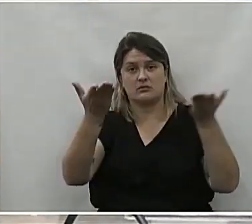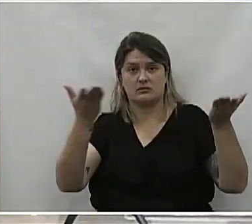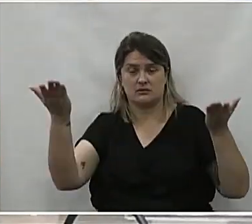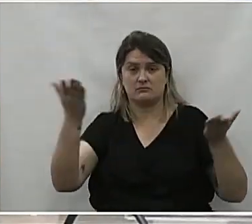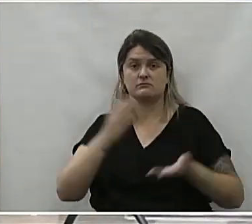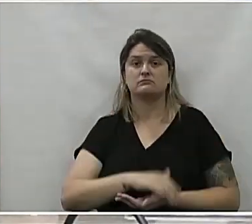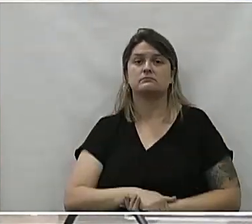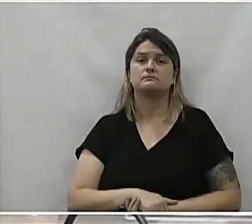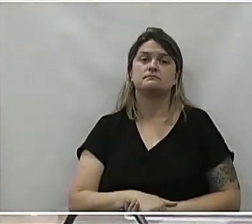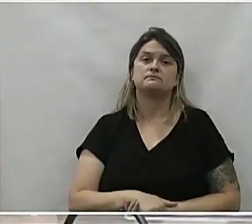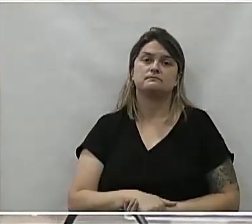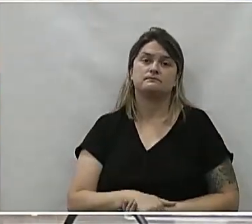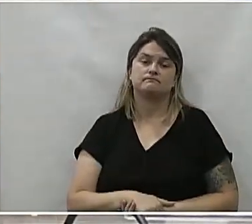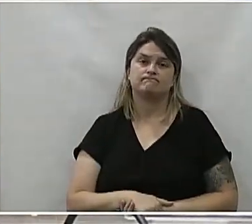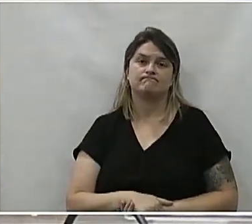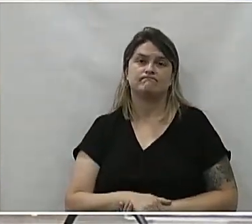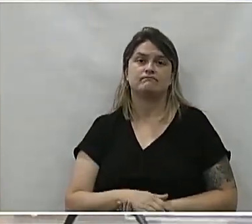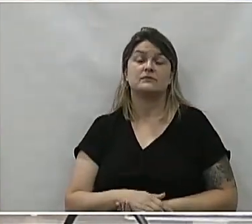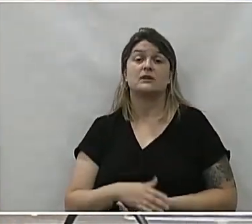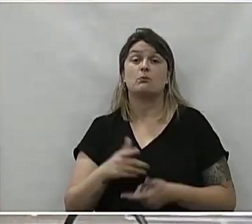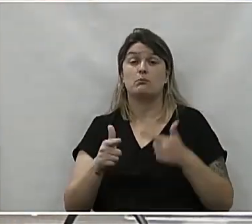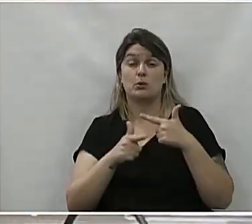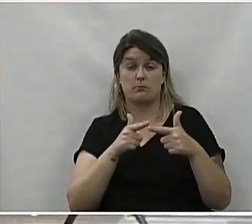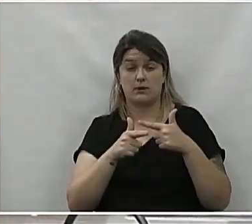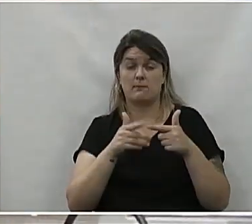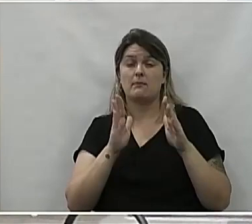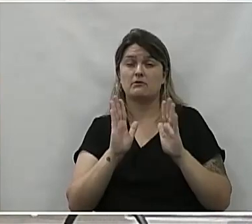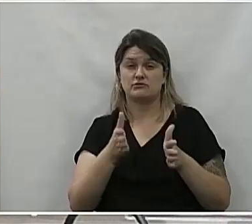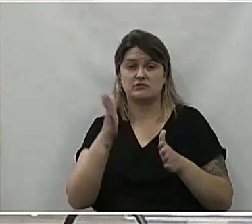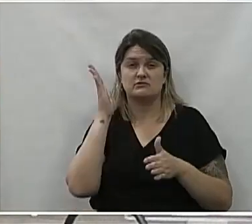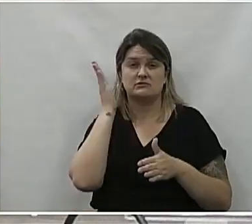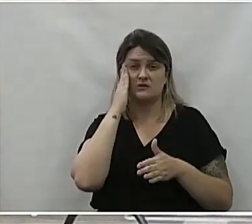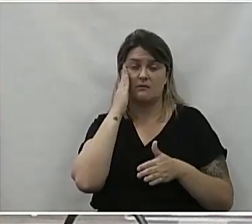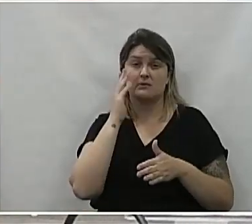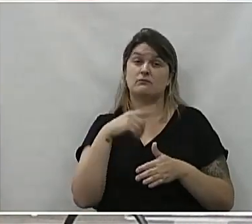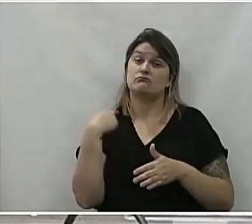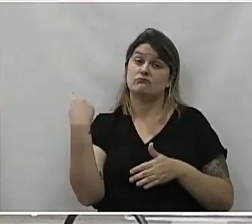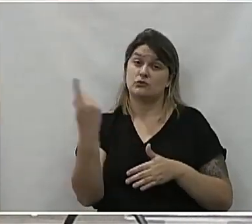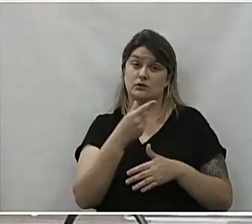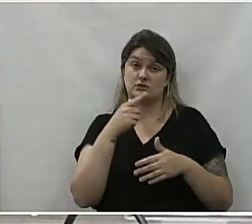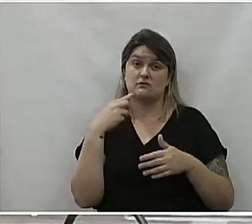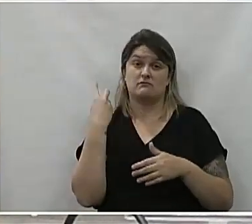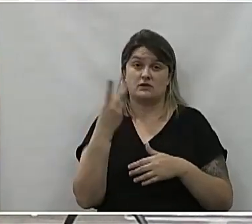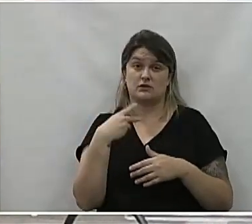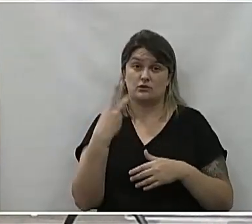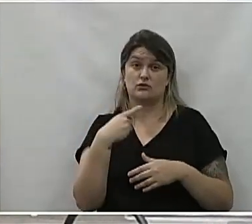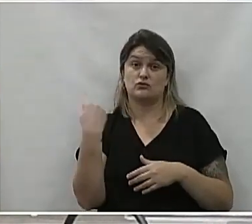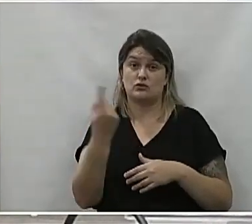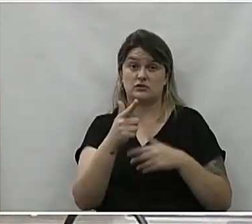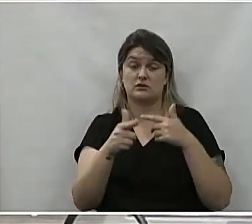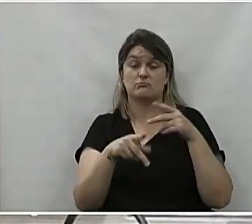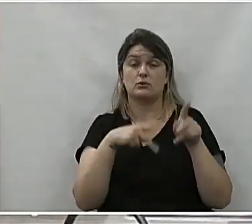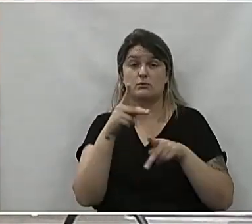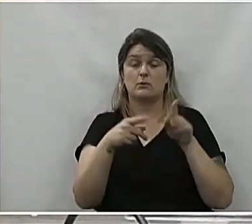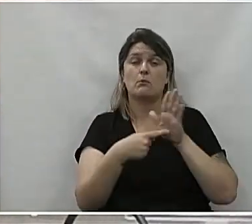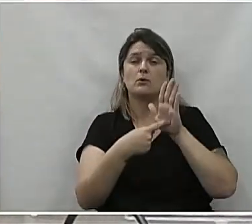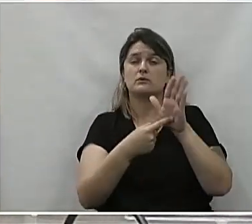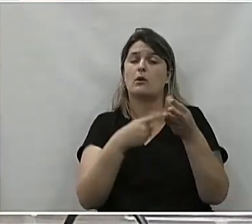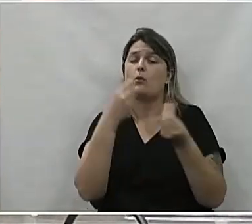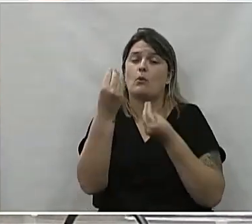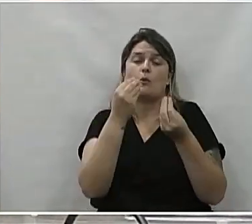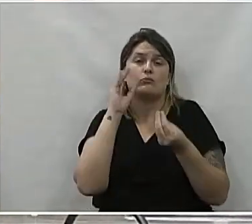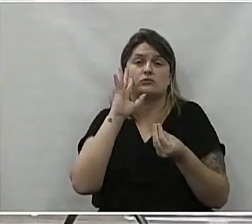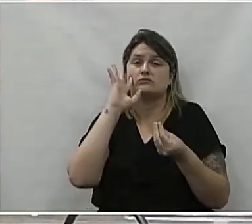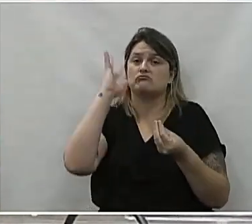Como um todo Os problemas São levantados Mas nós Como vereadores E a população Nós temos que apontar Possíveis